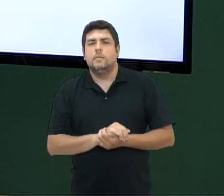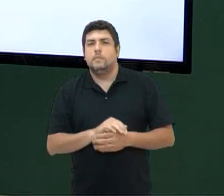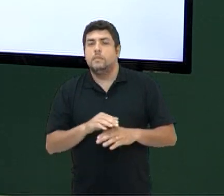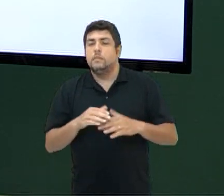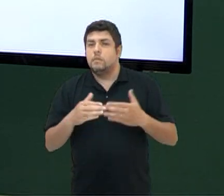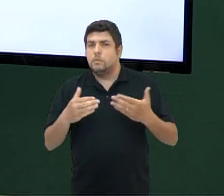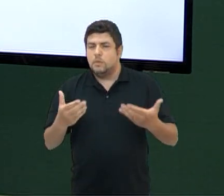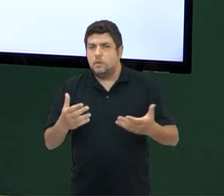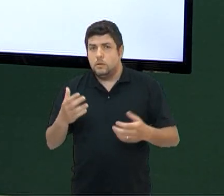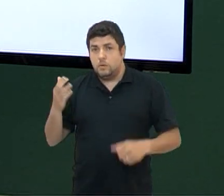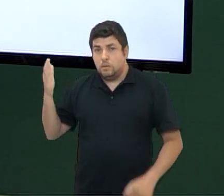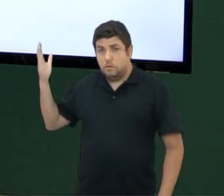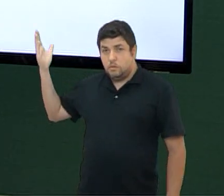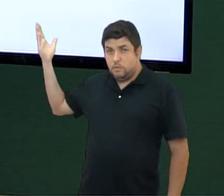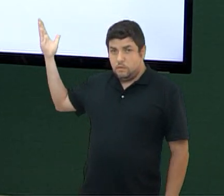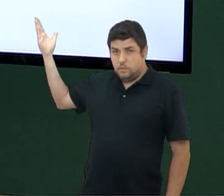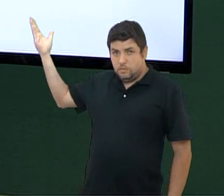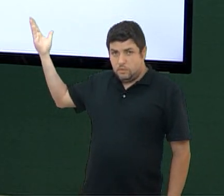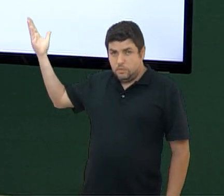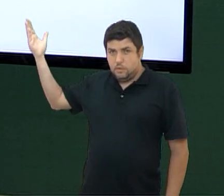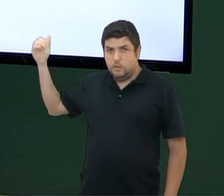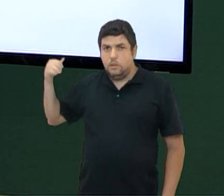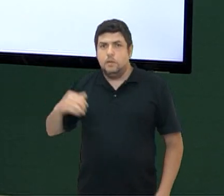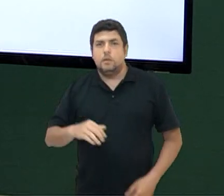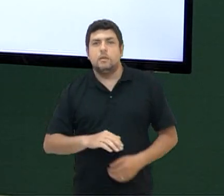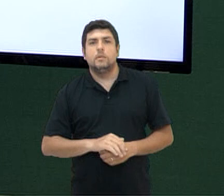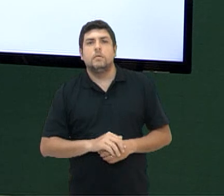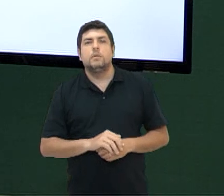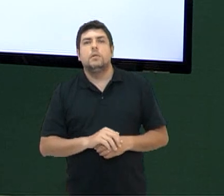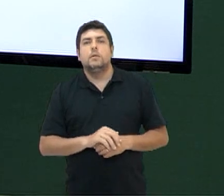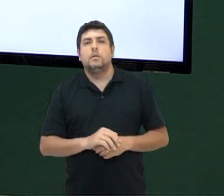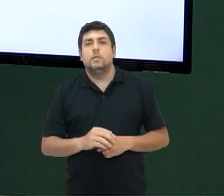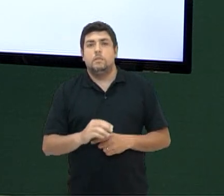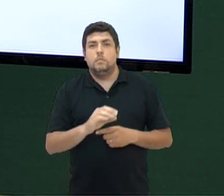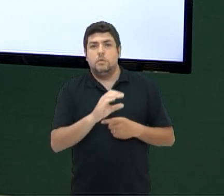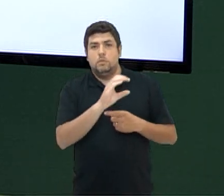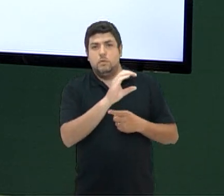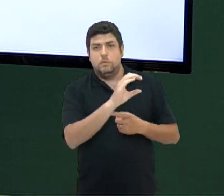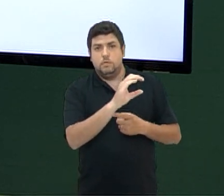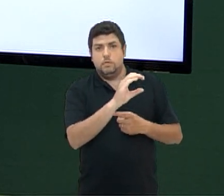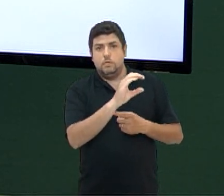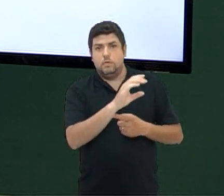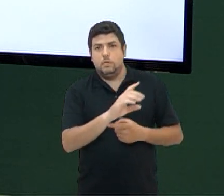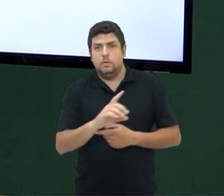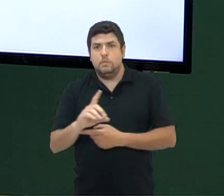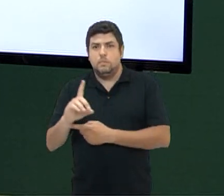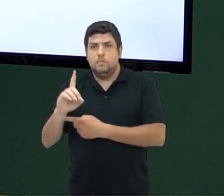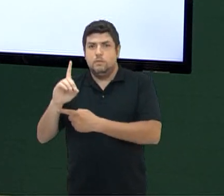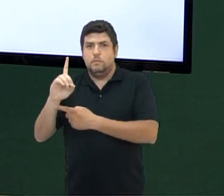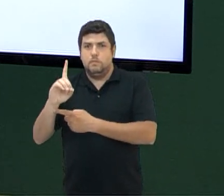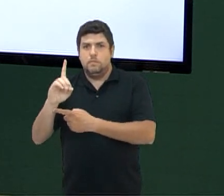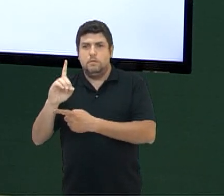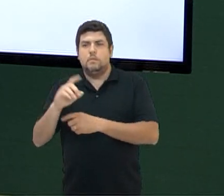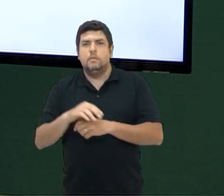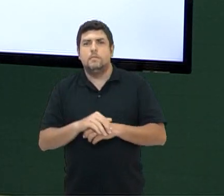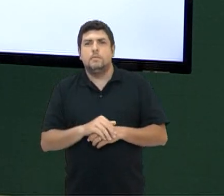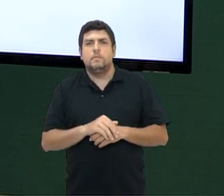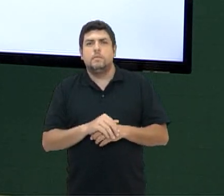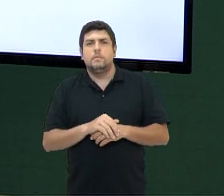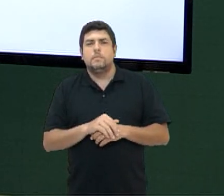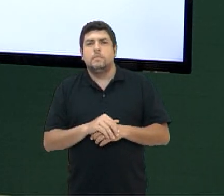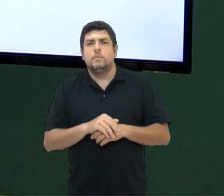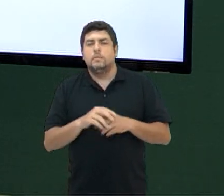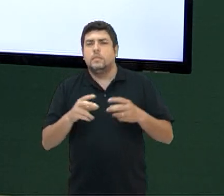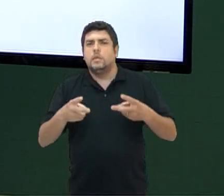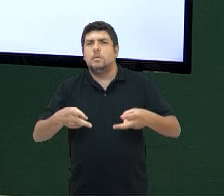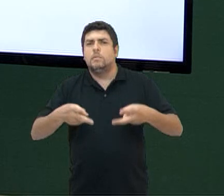circunstância, vamos avançar aqui no gráfico, avançando do ponto C para o ponto D. Percebam que o meu volume dessa vez